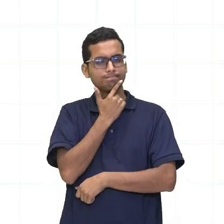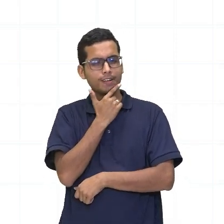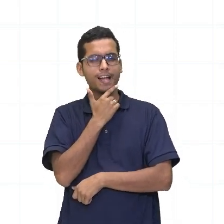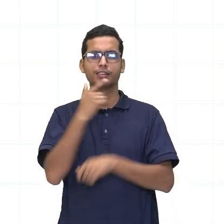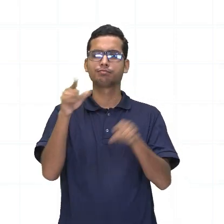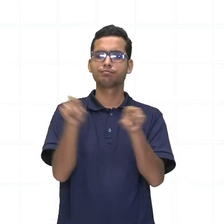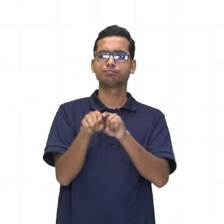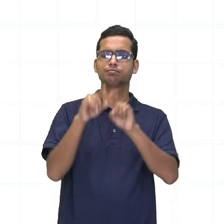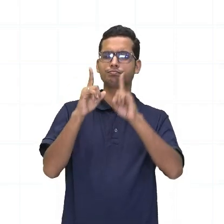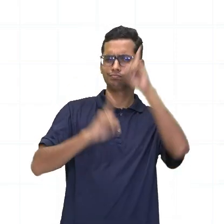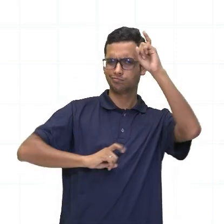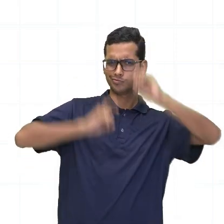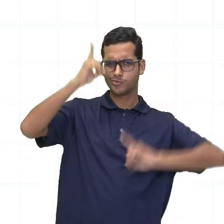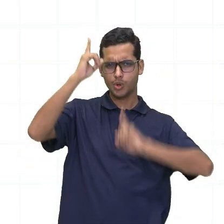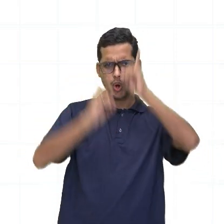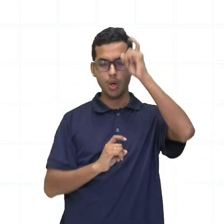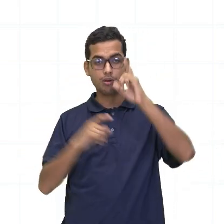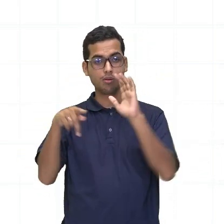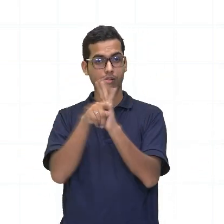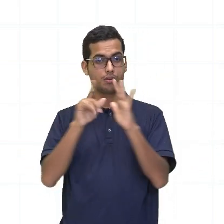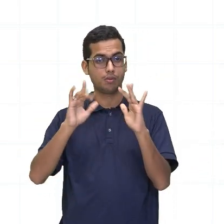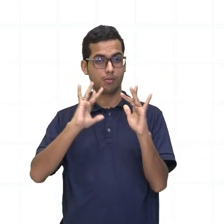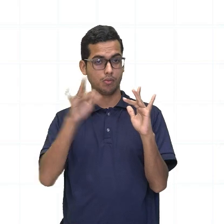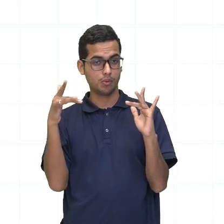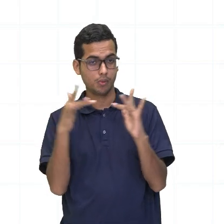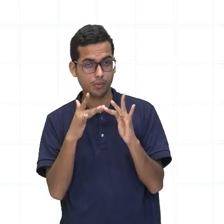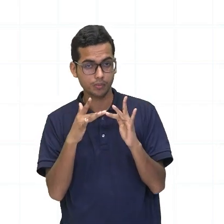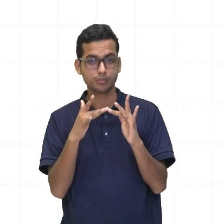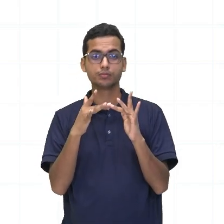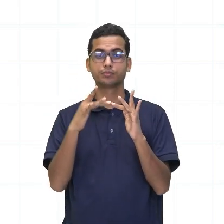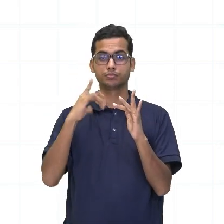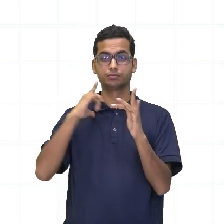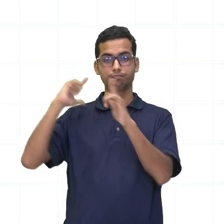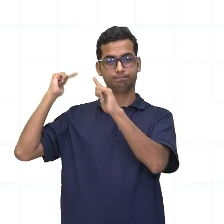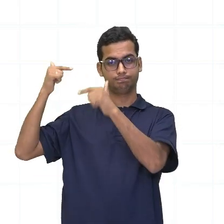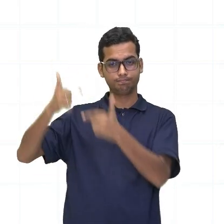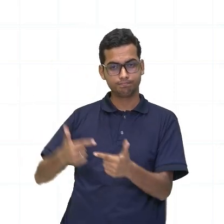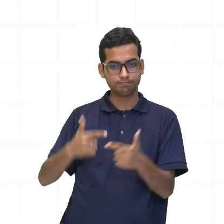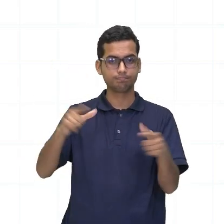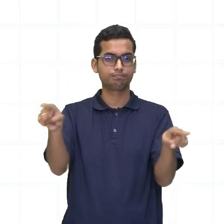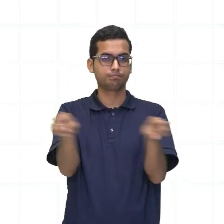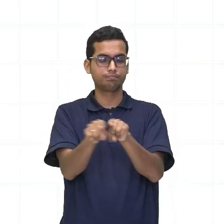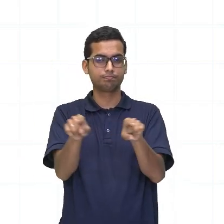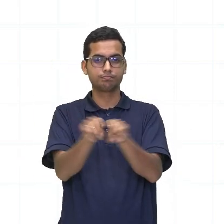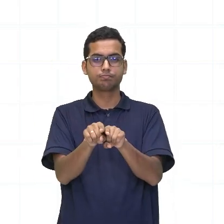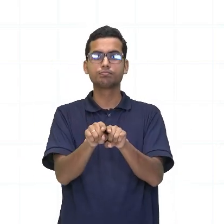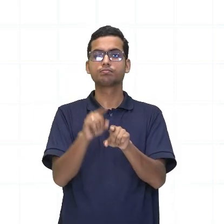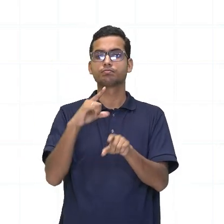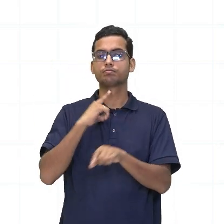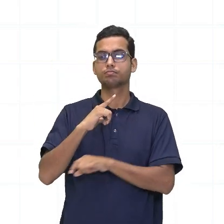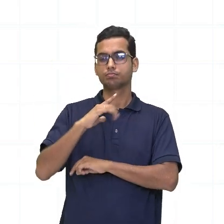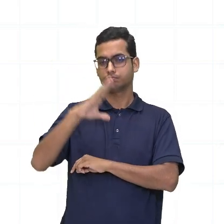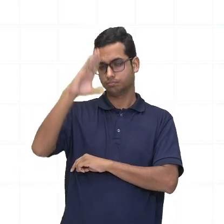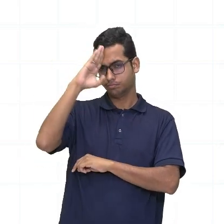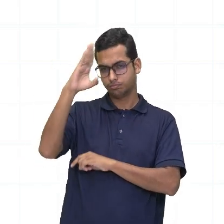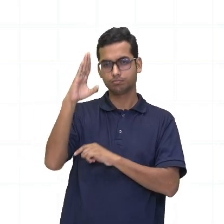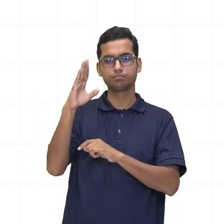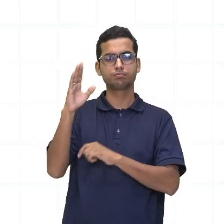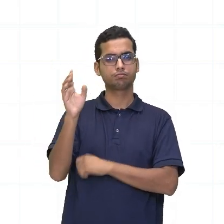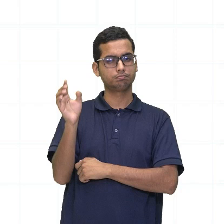artística. A dança clássica tem uma longa tradição e é considerada uma das mais